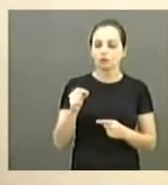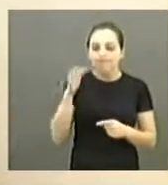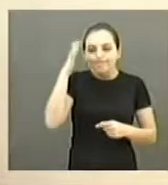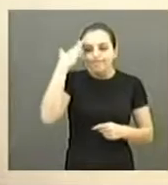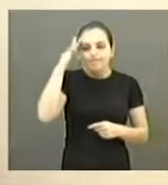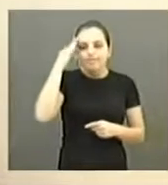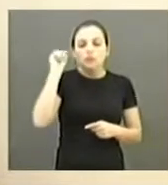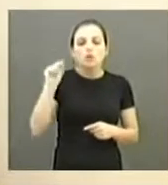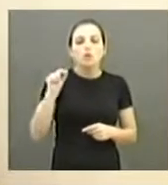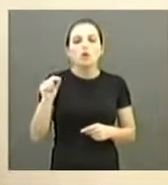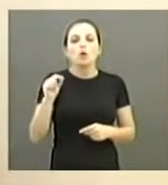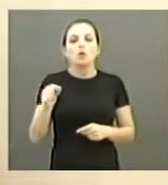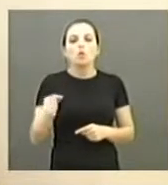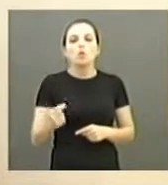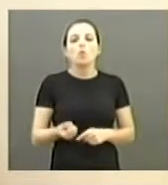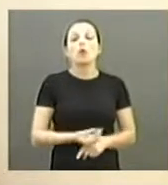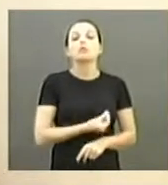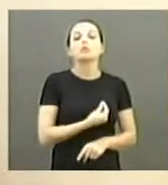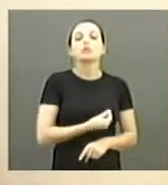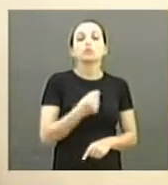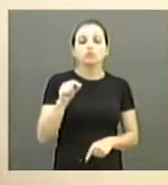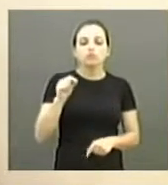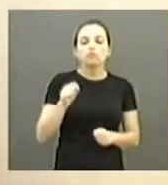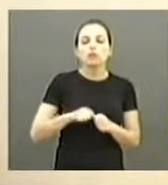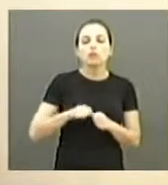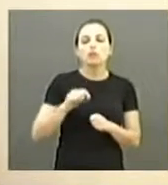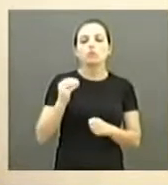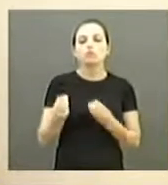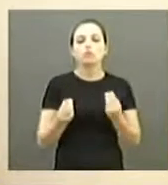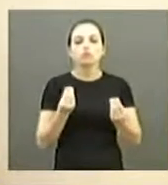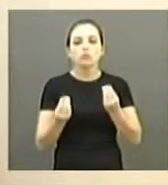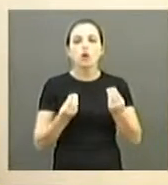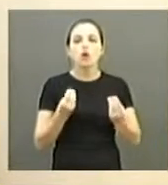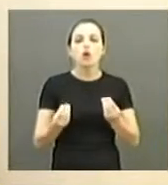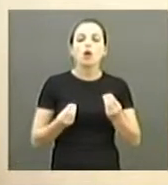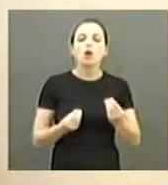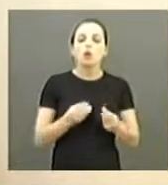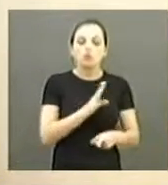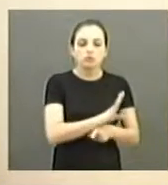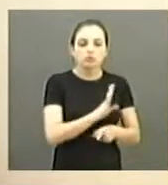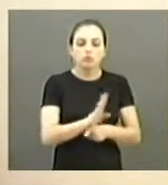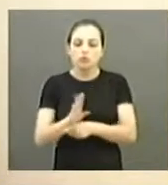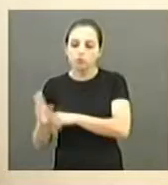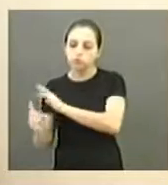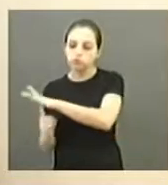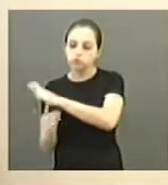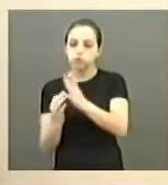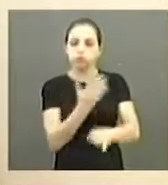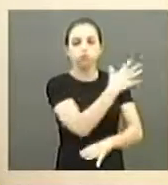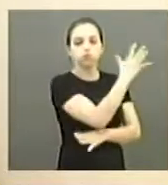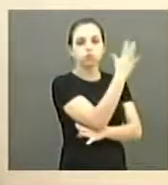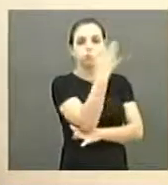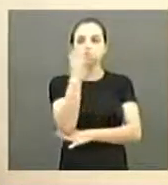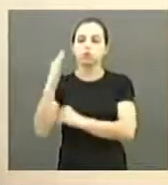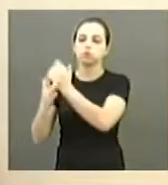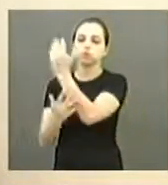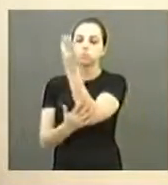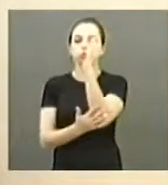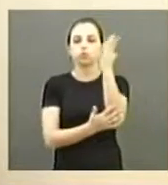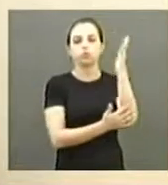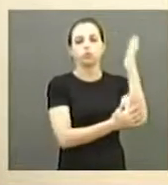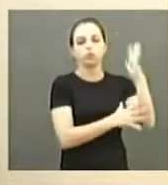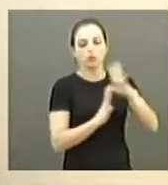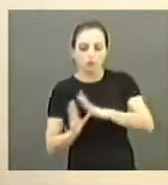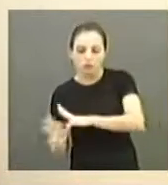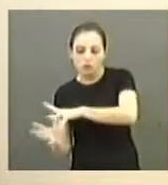compreender qual é o seu papel na preservação ambiental, na condução do mundo em que vivemos,